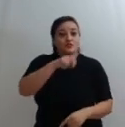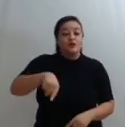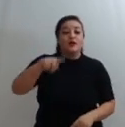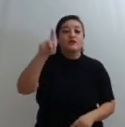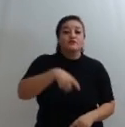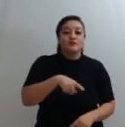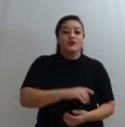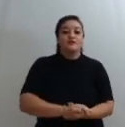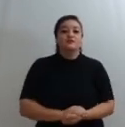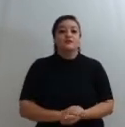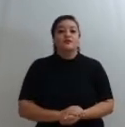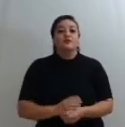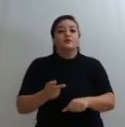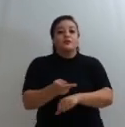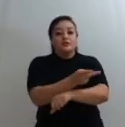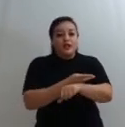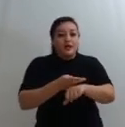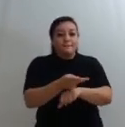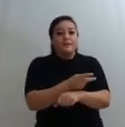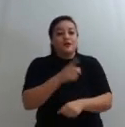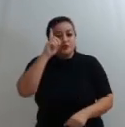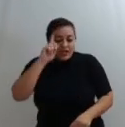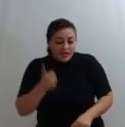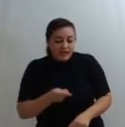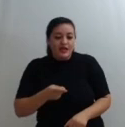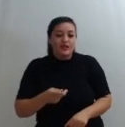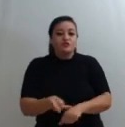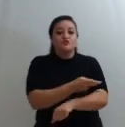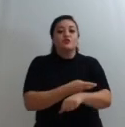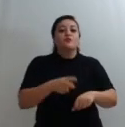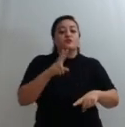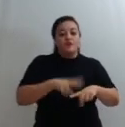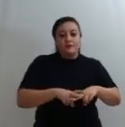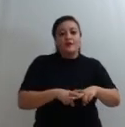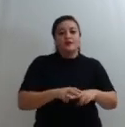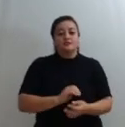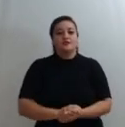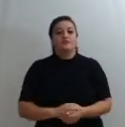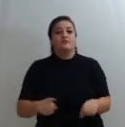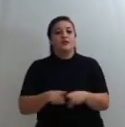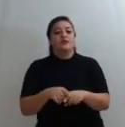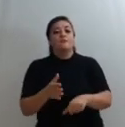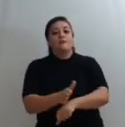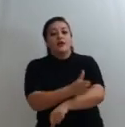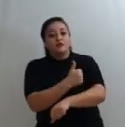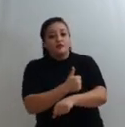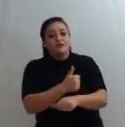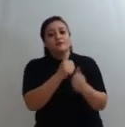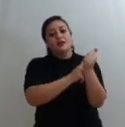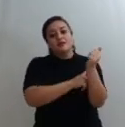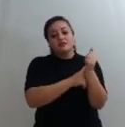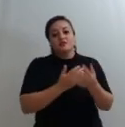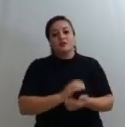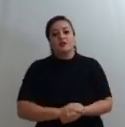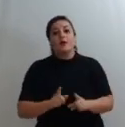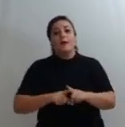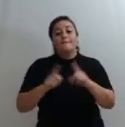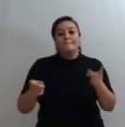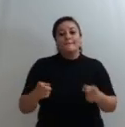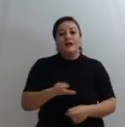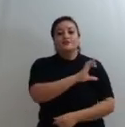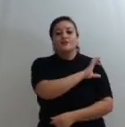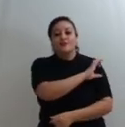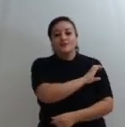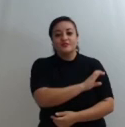da busca, do decreto de busca e apreensão e do afastamento de sigilos. Mas o conselheiro,